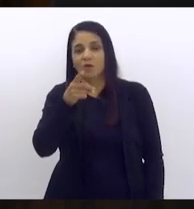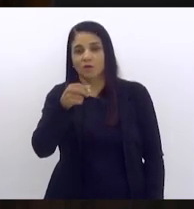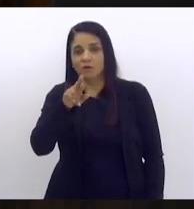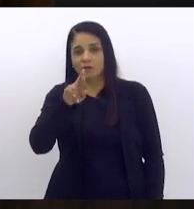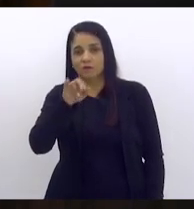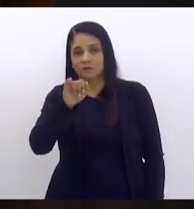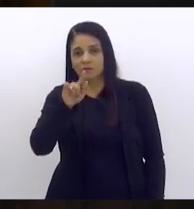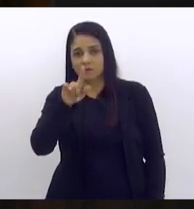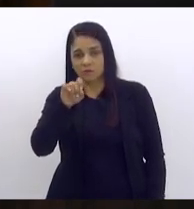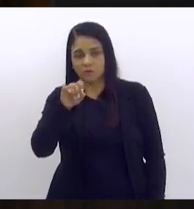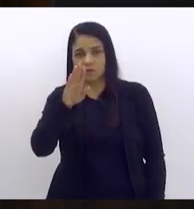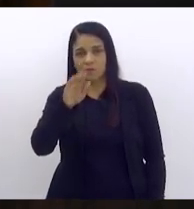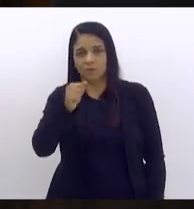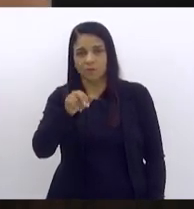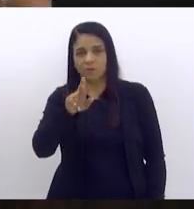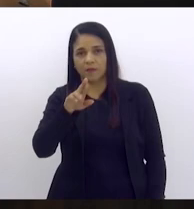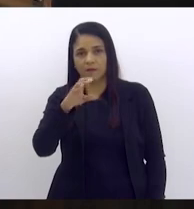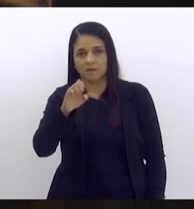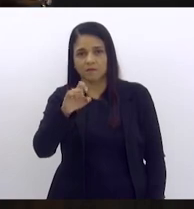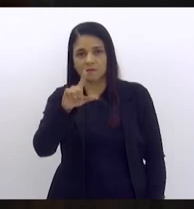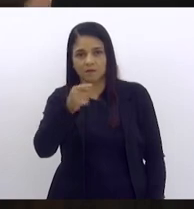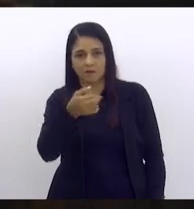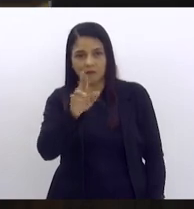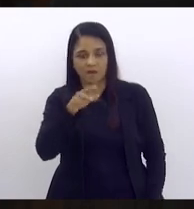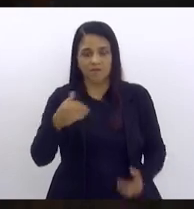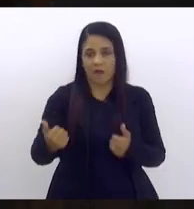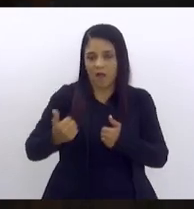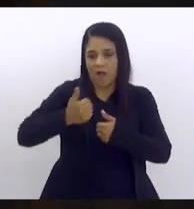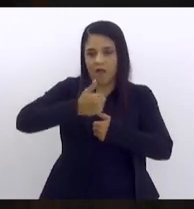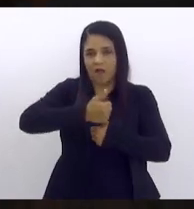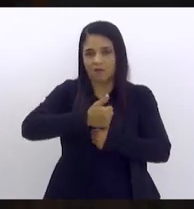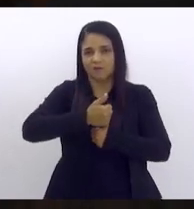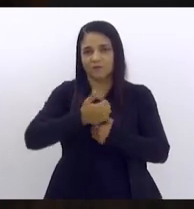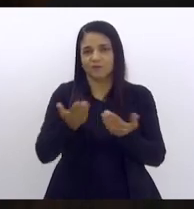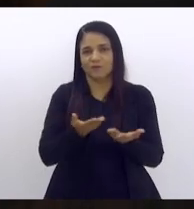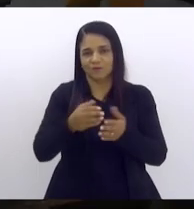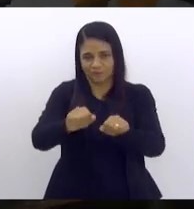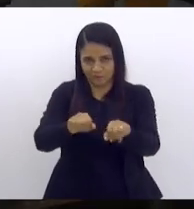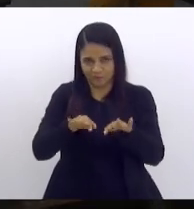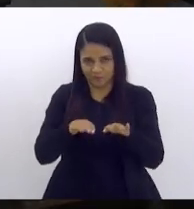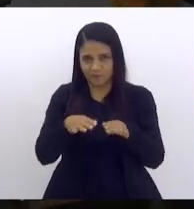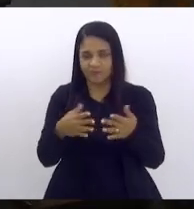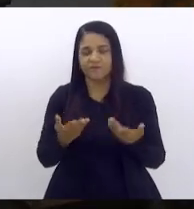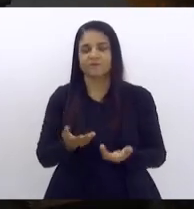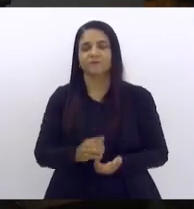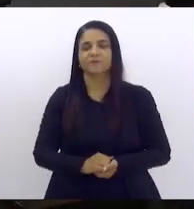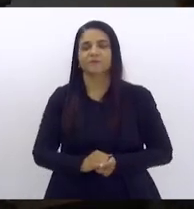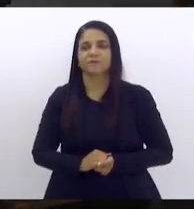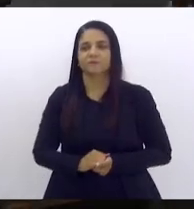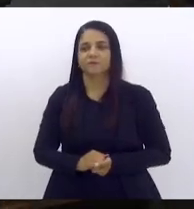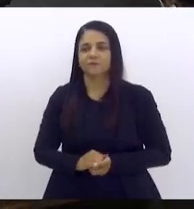vai assumir a sessão ordinária do dia.